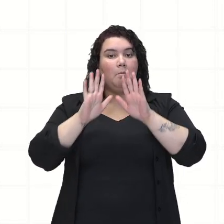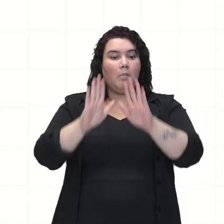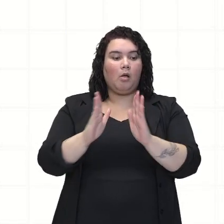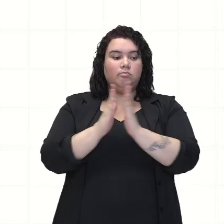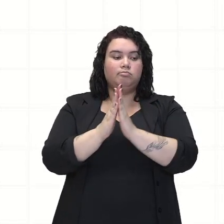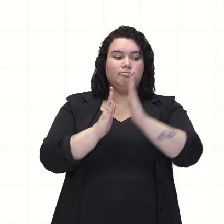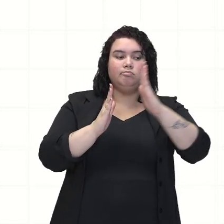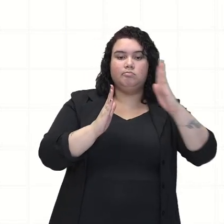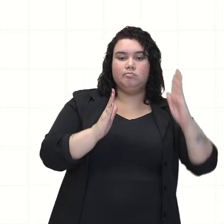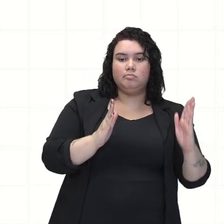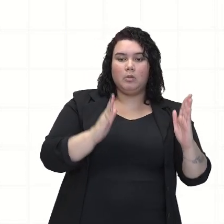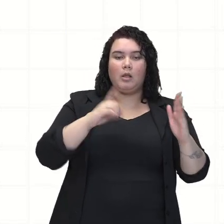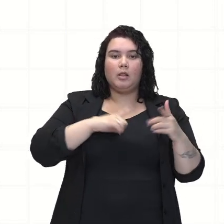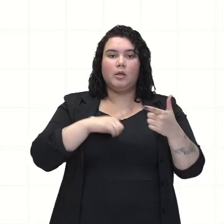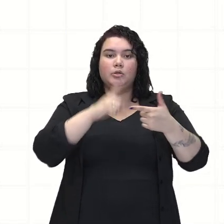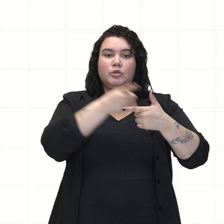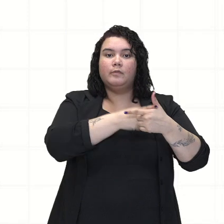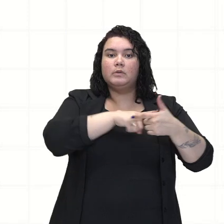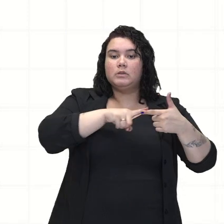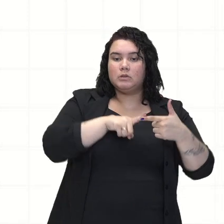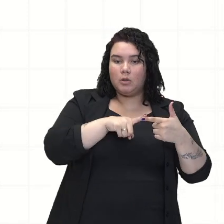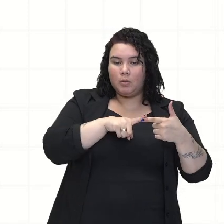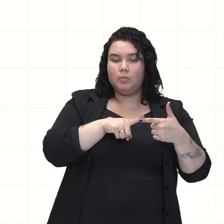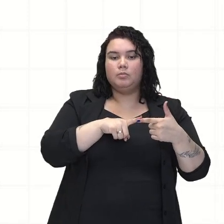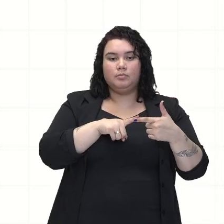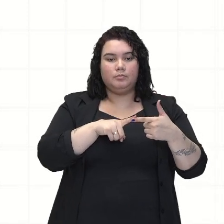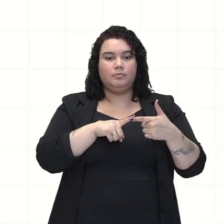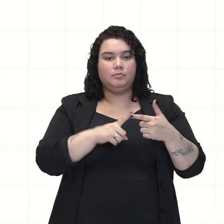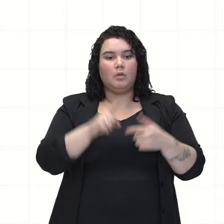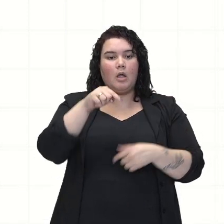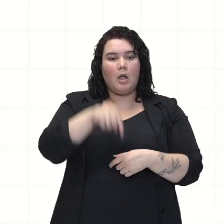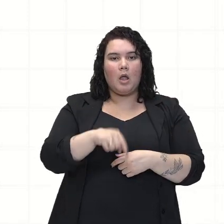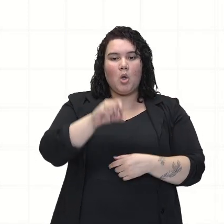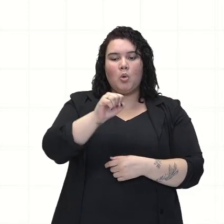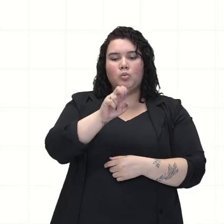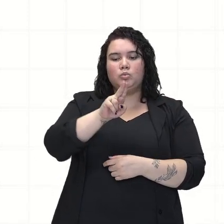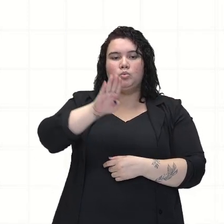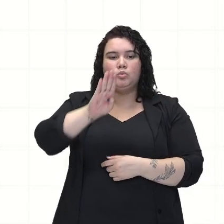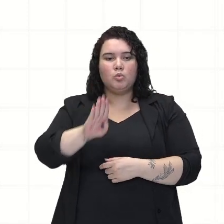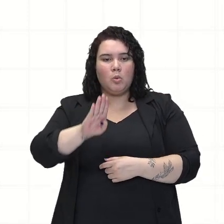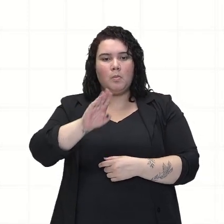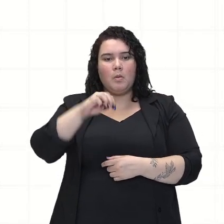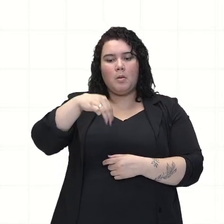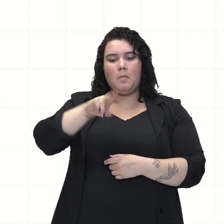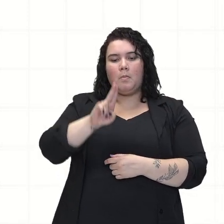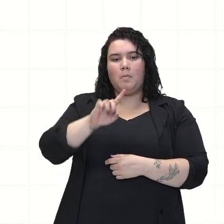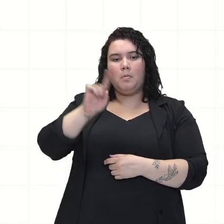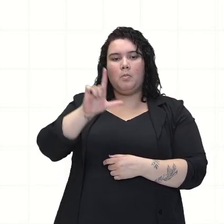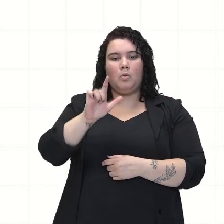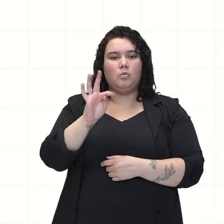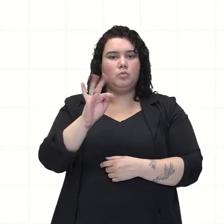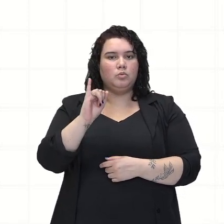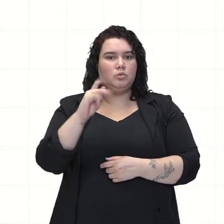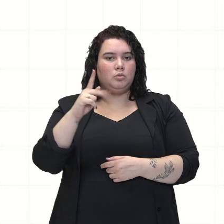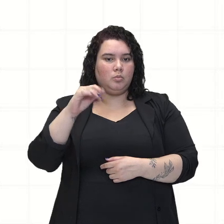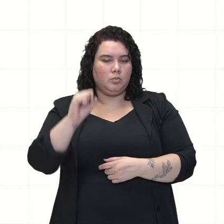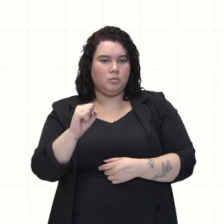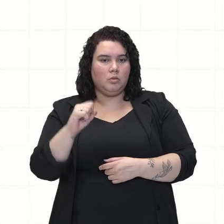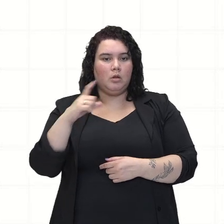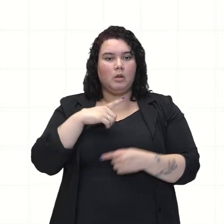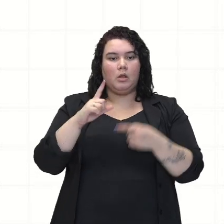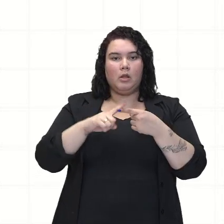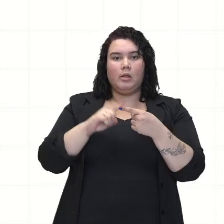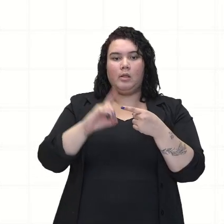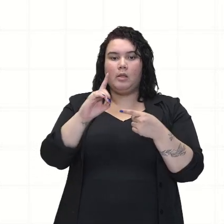nós dividimos, são os números menores, né? Que são os famosos submúltiplos, tá? Decilitro, centilitro e